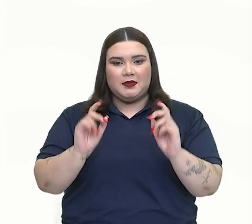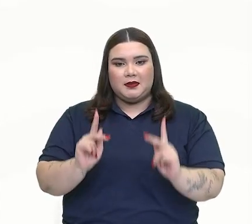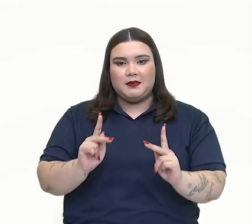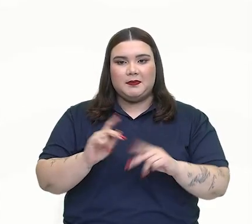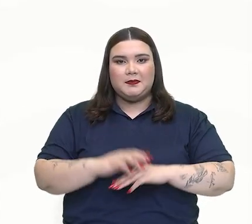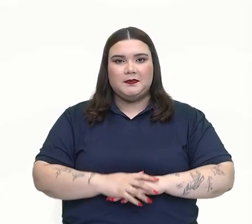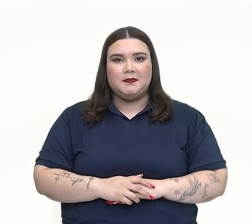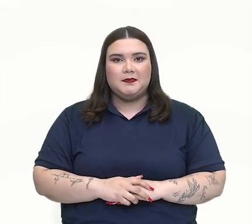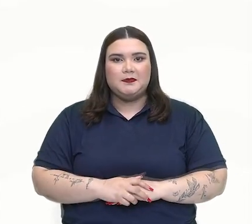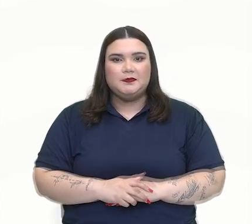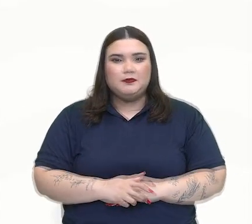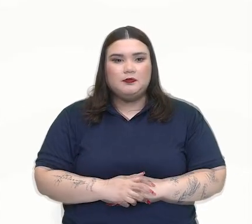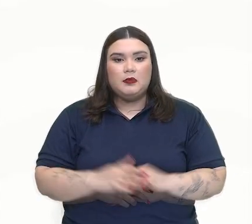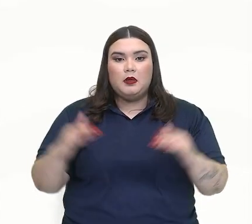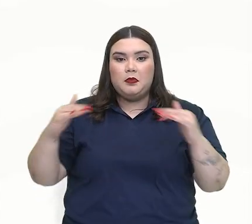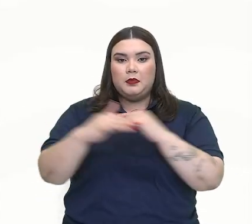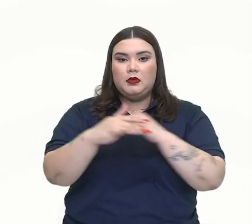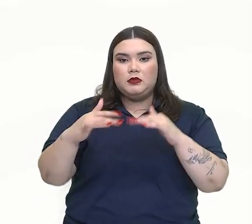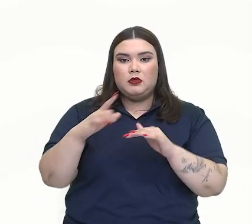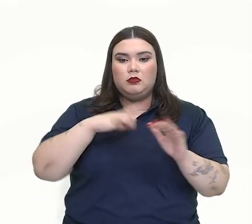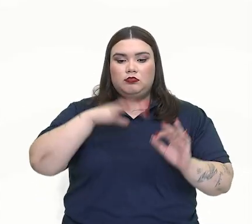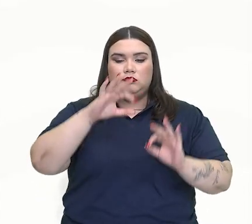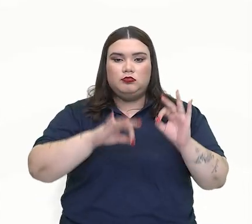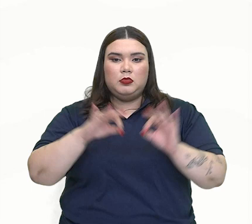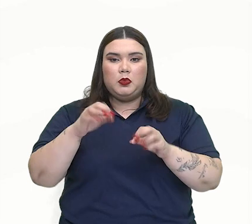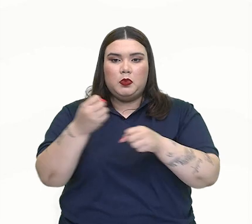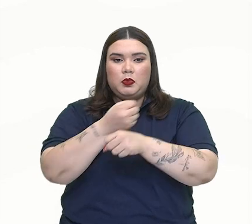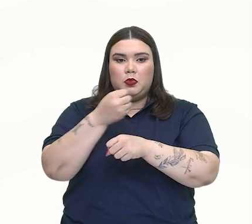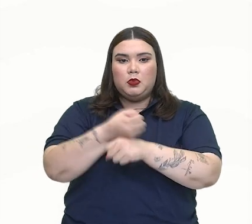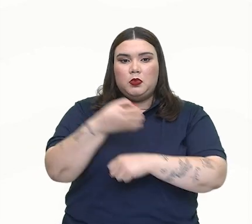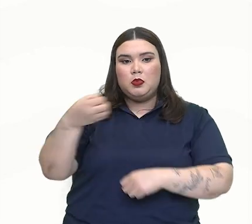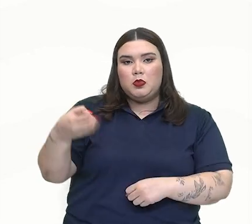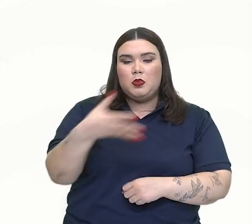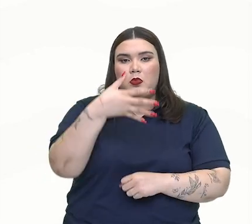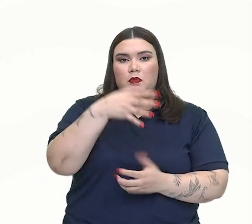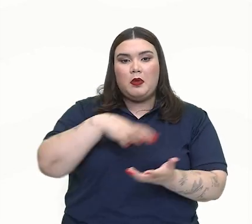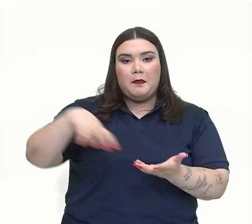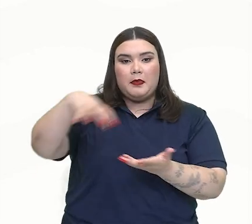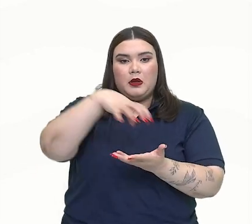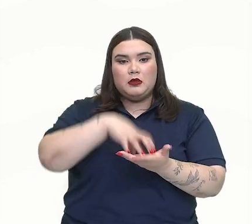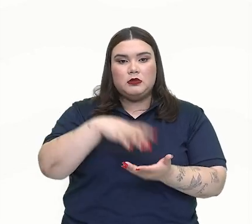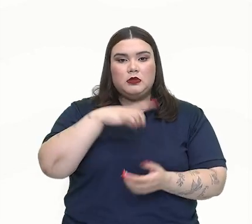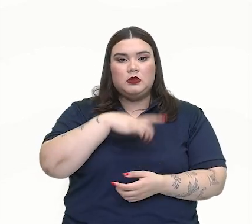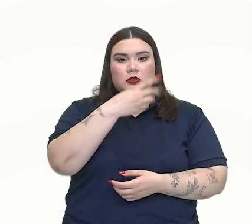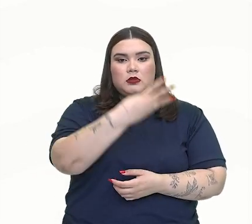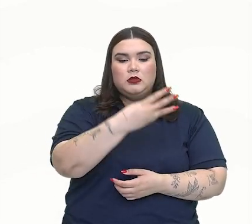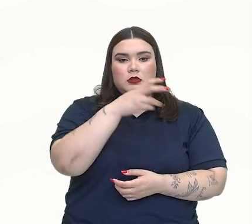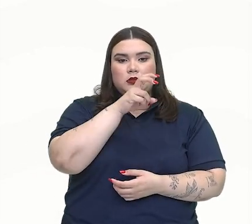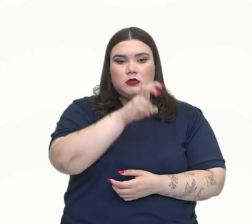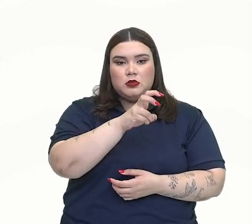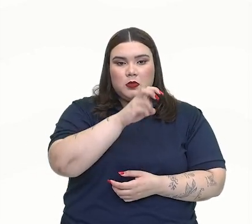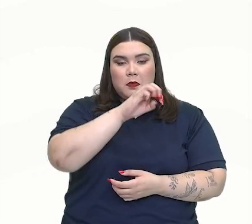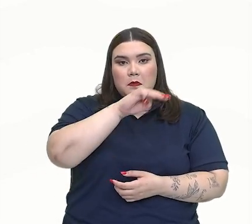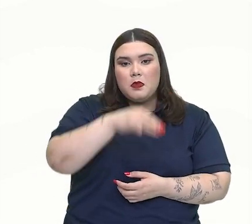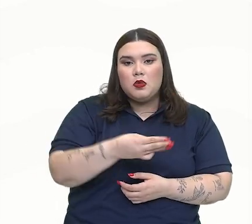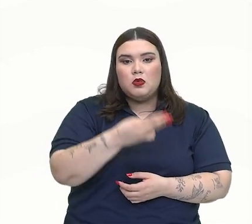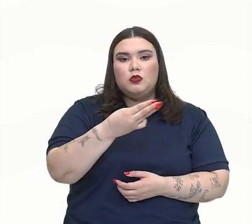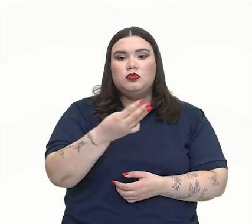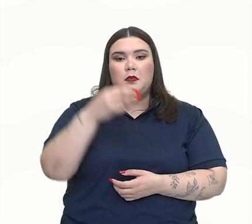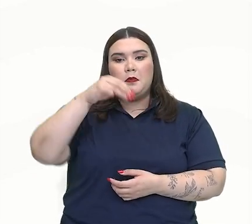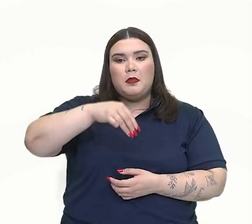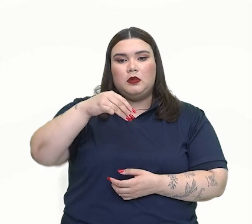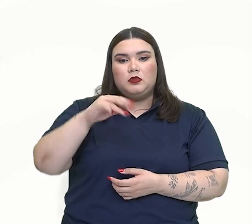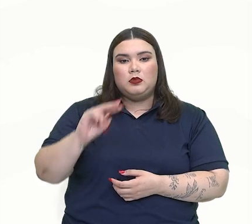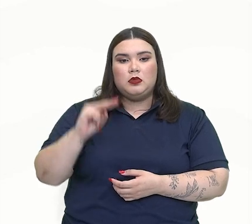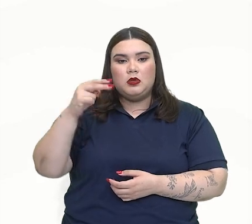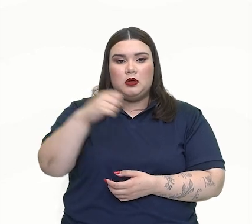certo? Uma cidade está planejando construir um novo parque com 35 milhões, né, de